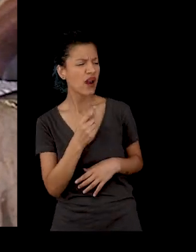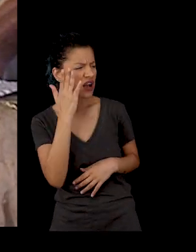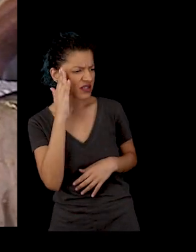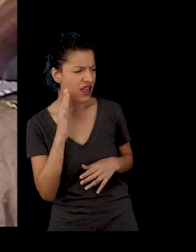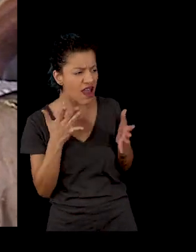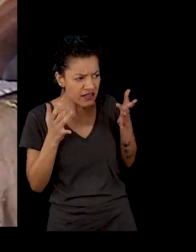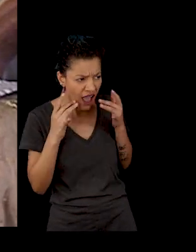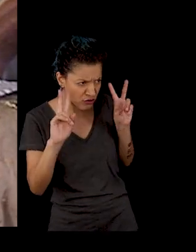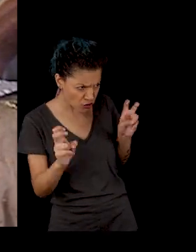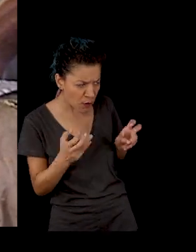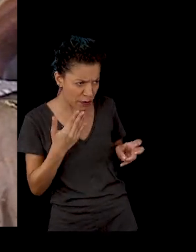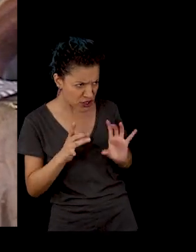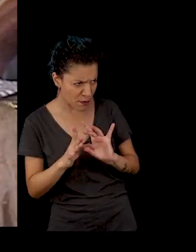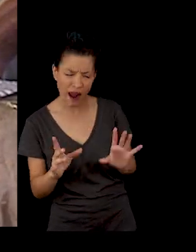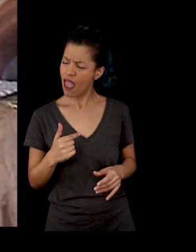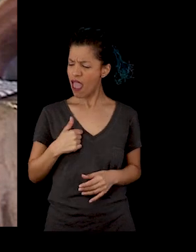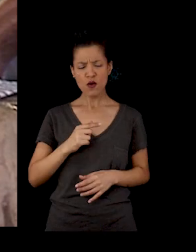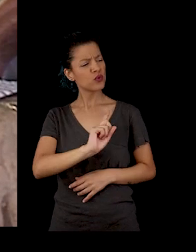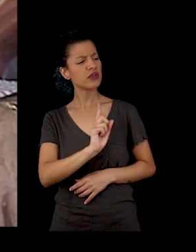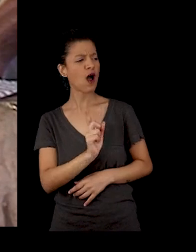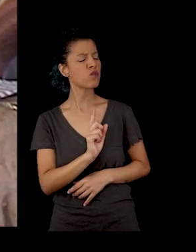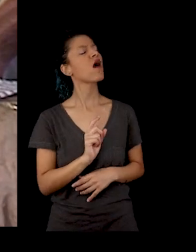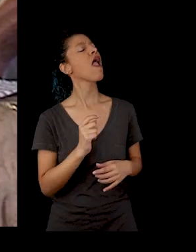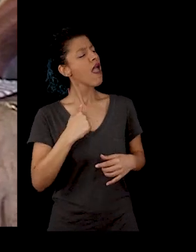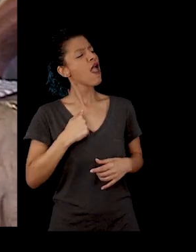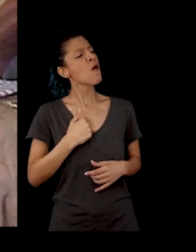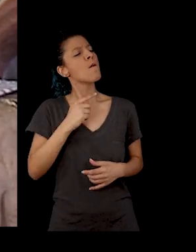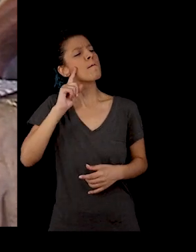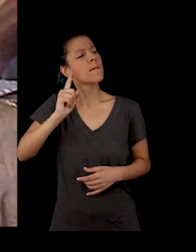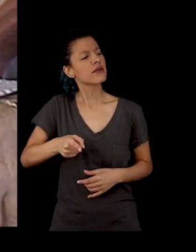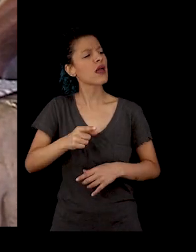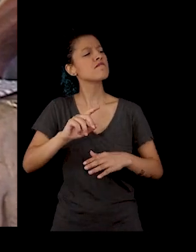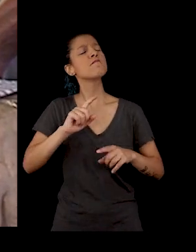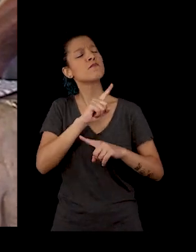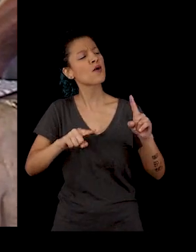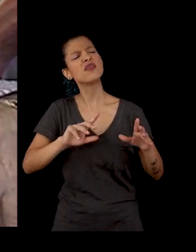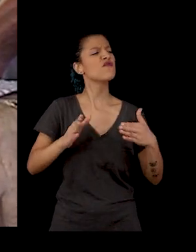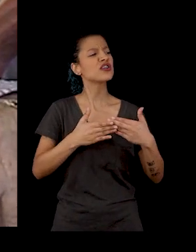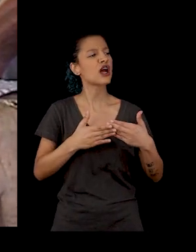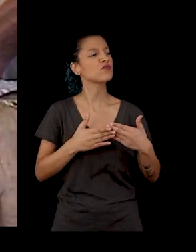berço do herói, mas vem pedir para liberar. Não vou liberar coisa nenhuma, porque fui eu que mandei proibir.